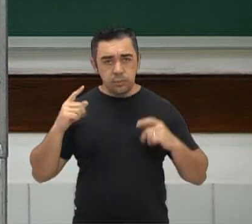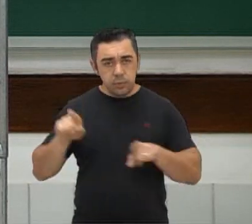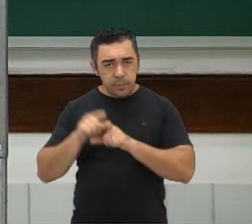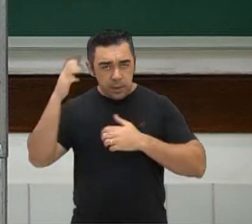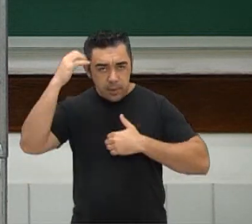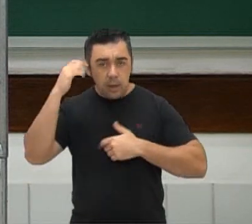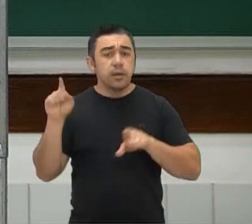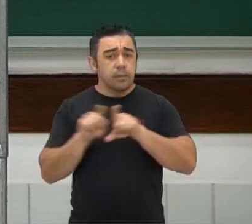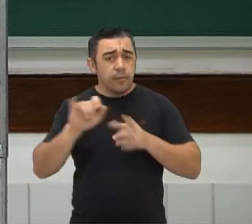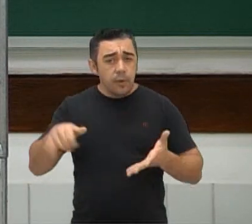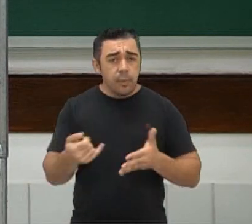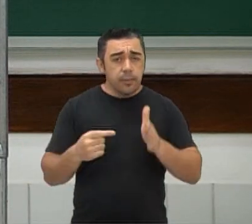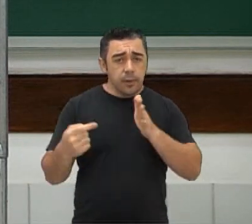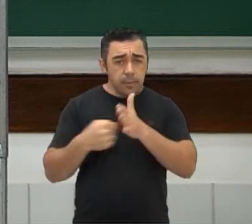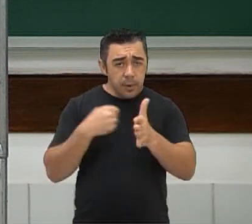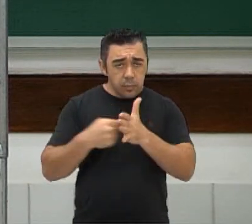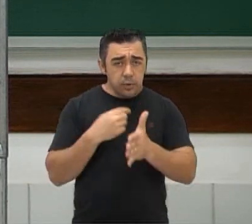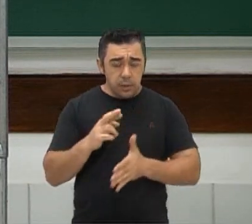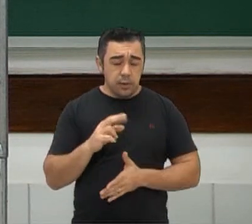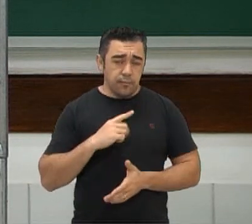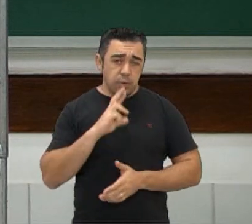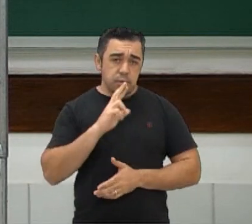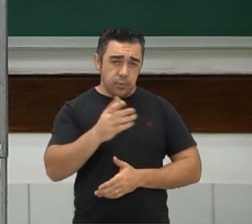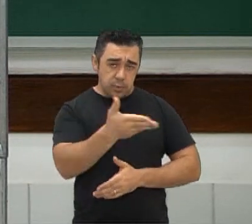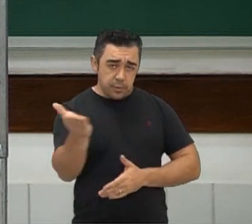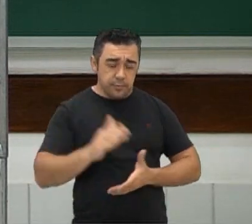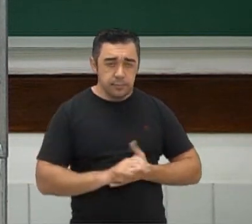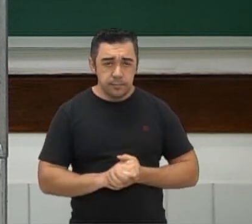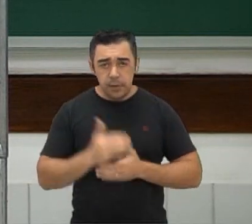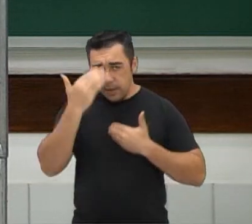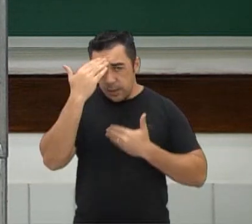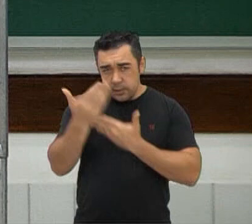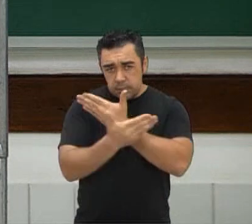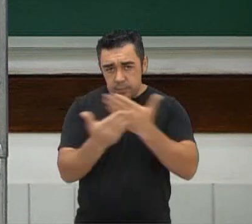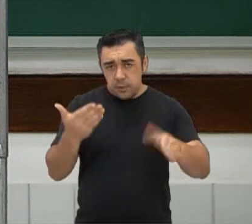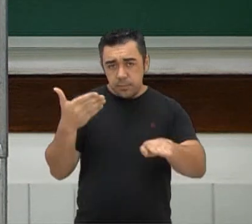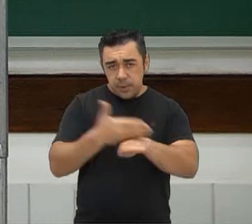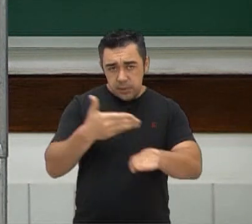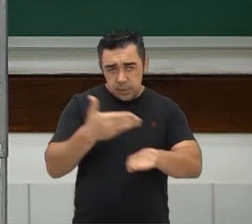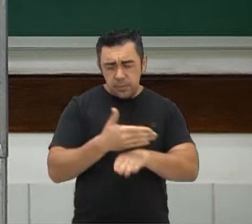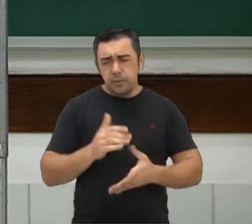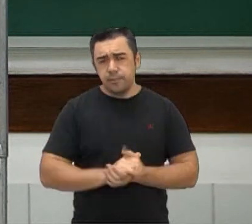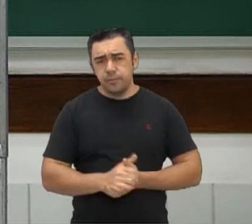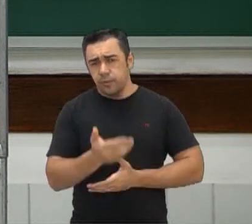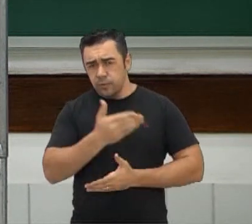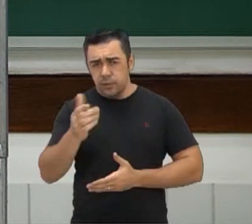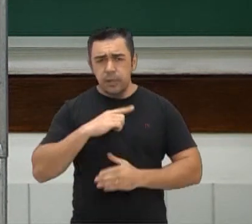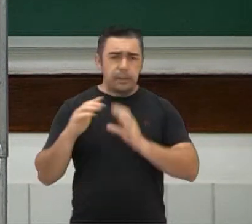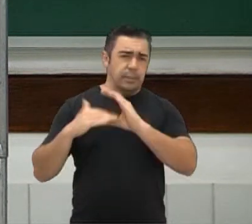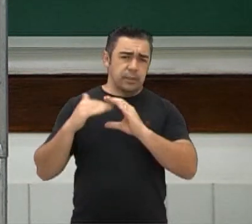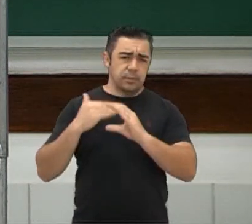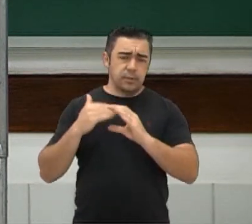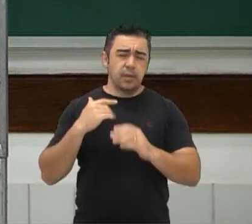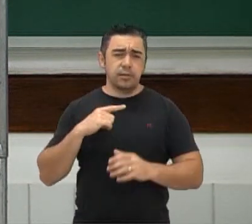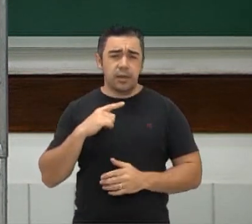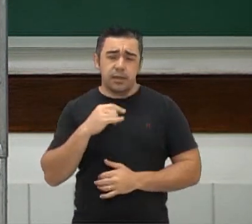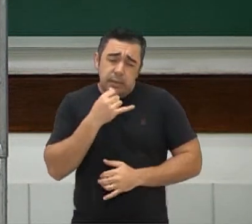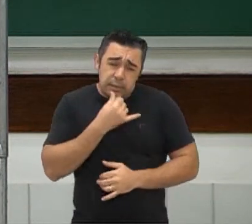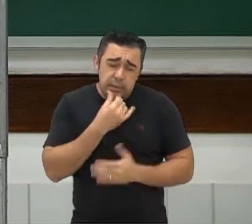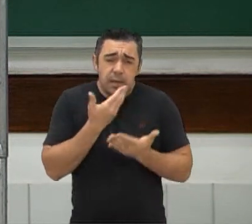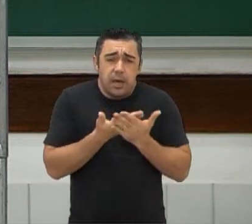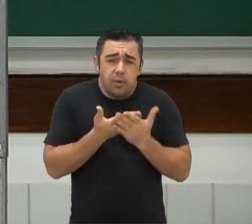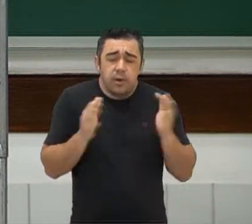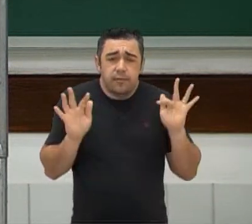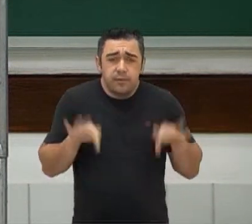algumas perguntas que vocês mandaram na aula ao vivo também, tá? Então aqui só agradecendo a participação de vocês, recebi muita mensagem, gente triste que a aula estava acabando,